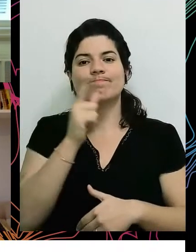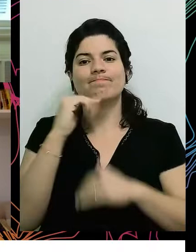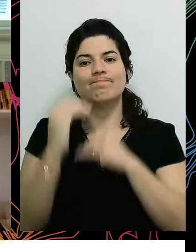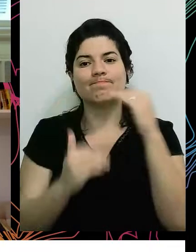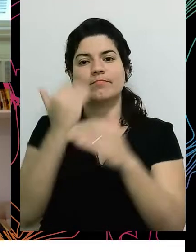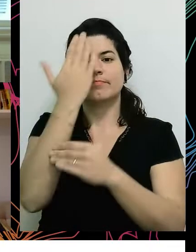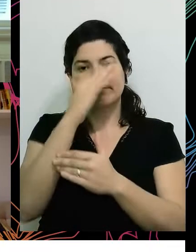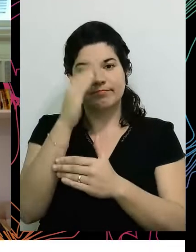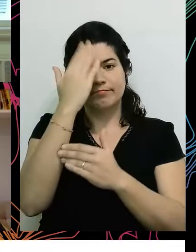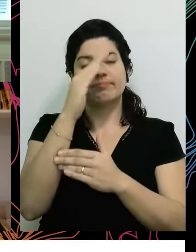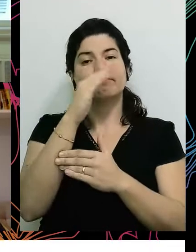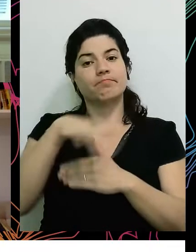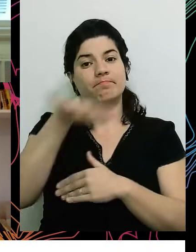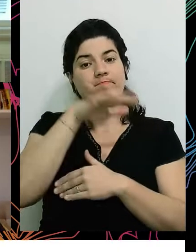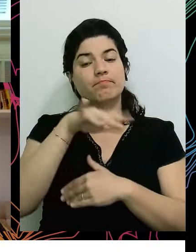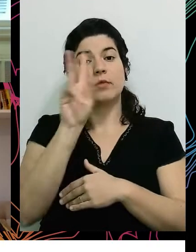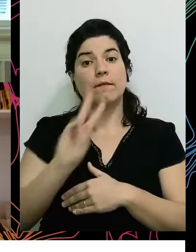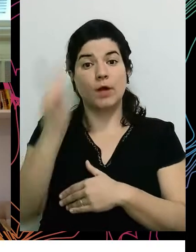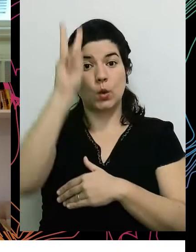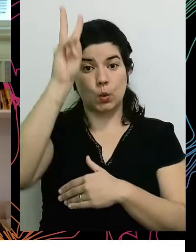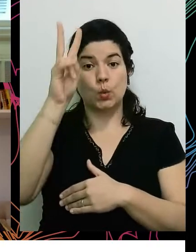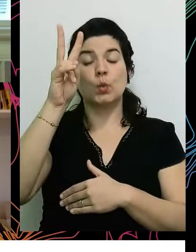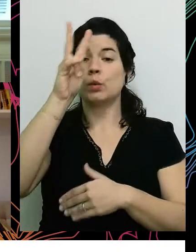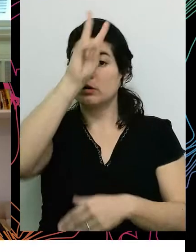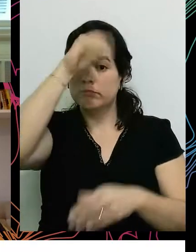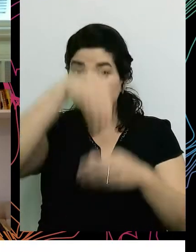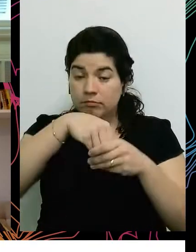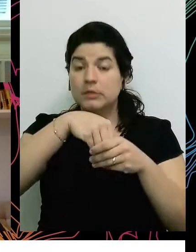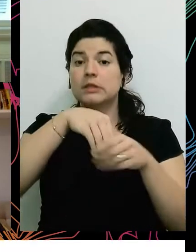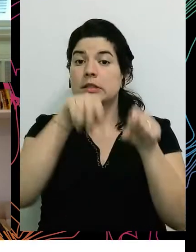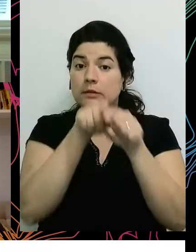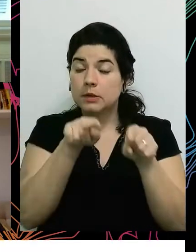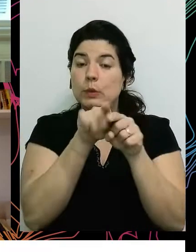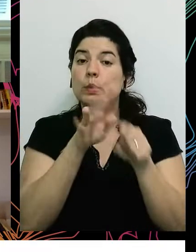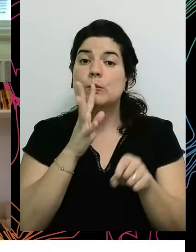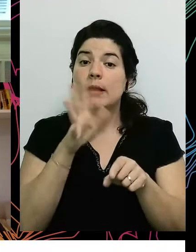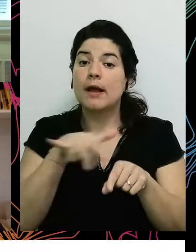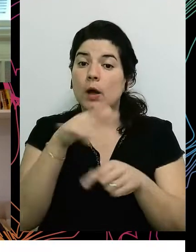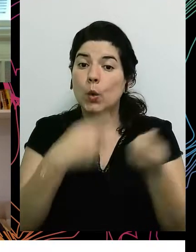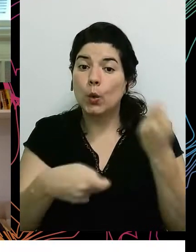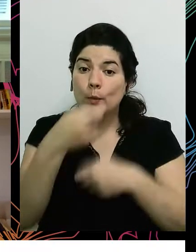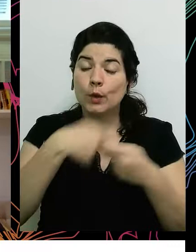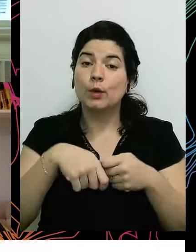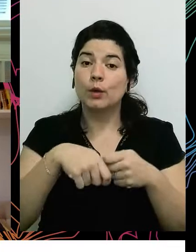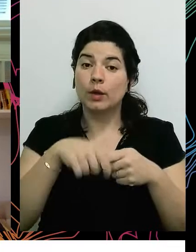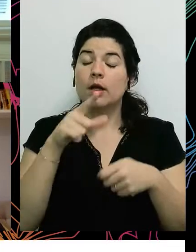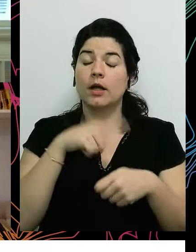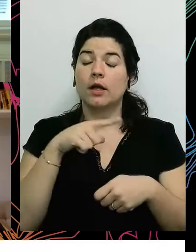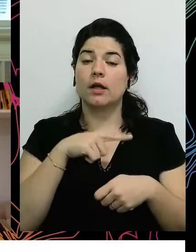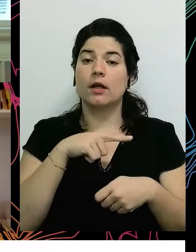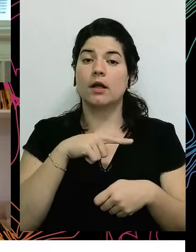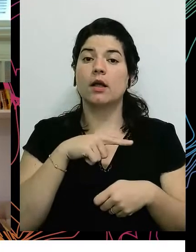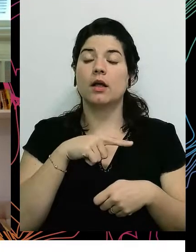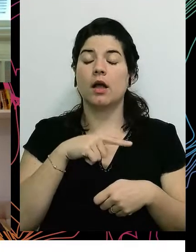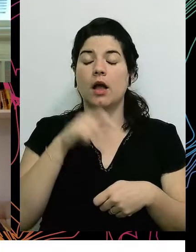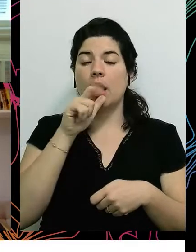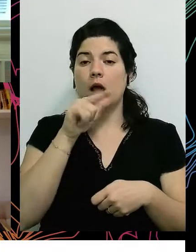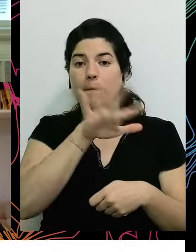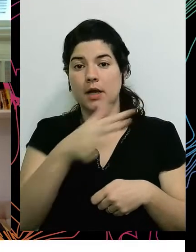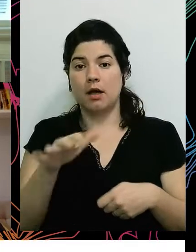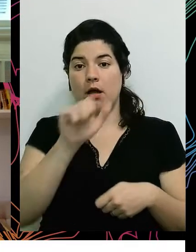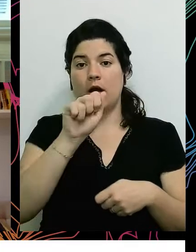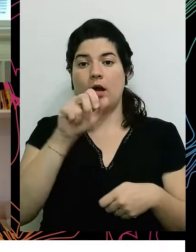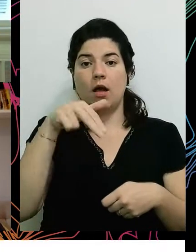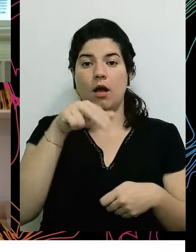da Equinor sobre o valor submerso e do conhecimento comercial no Atlântico Sul. De 2014 a 2018, ela